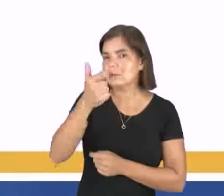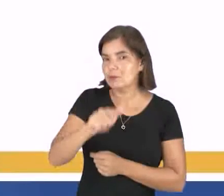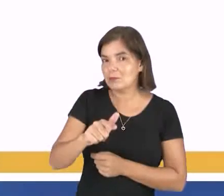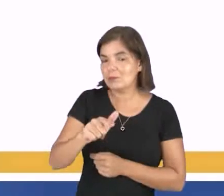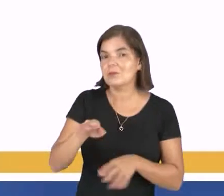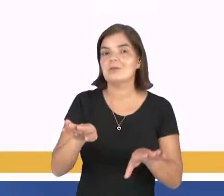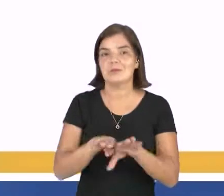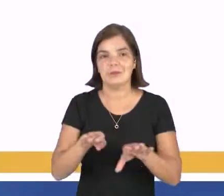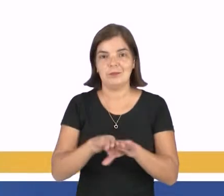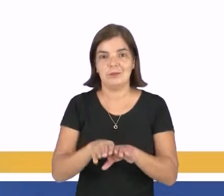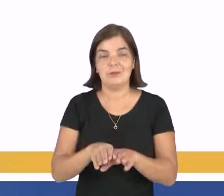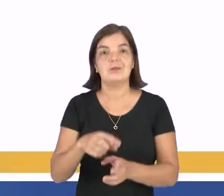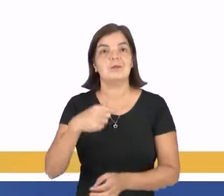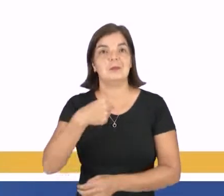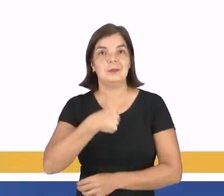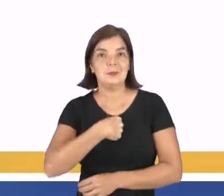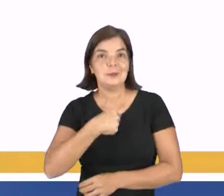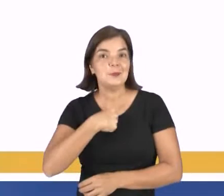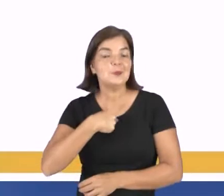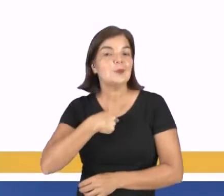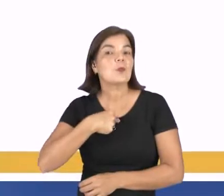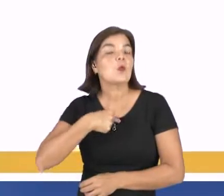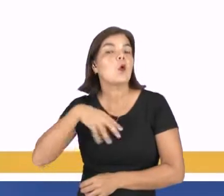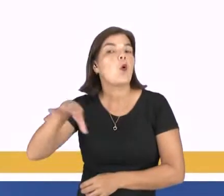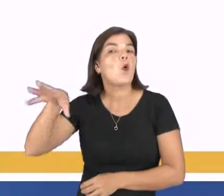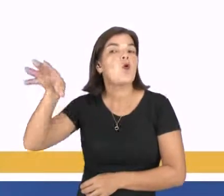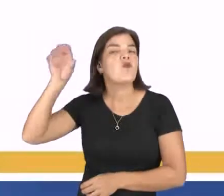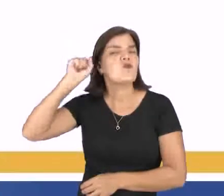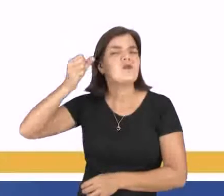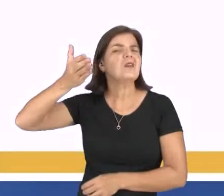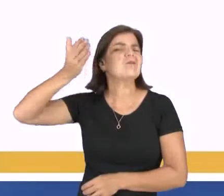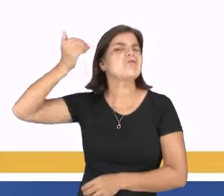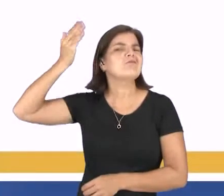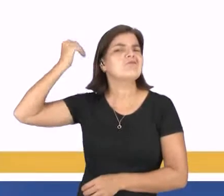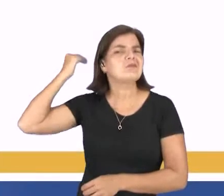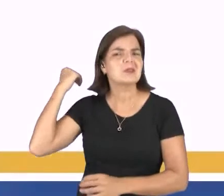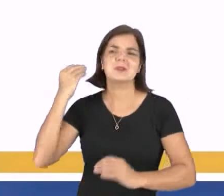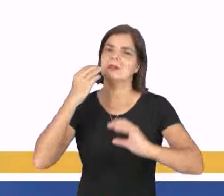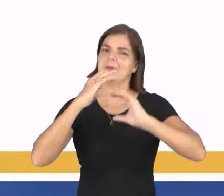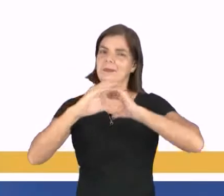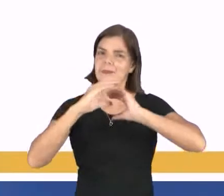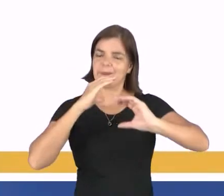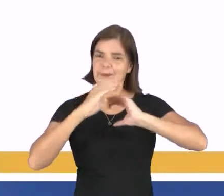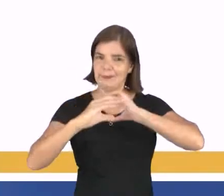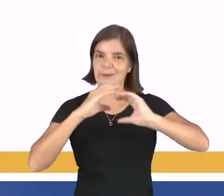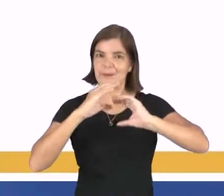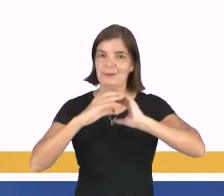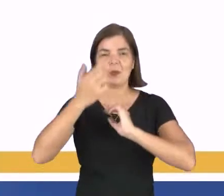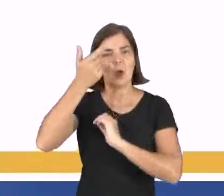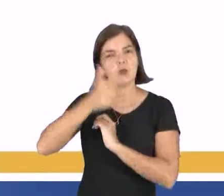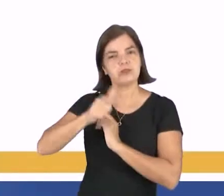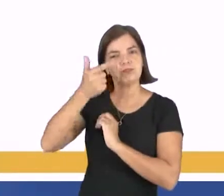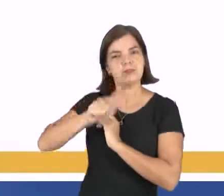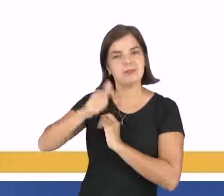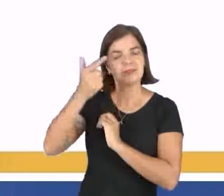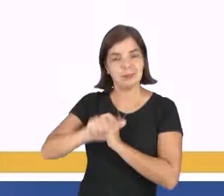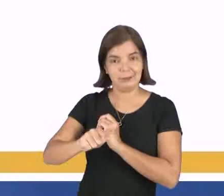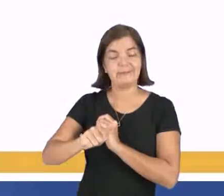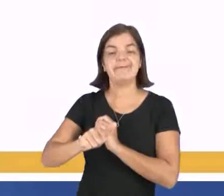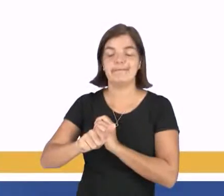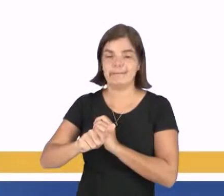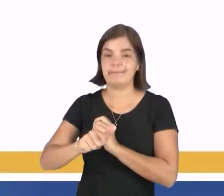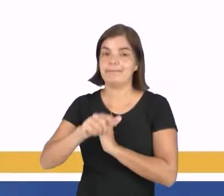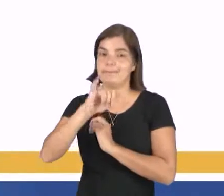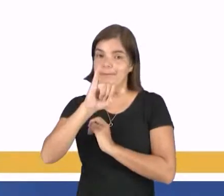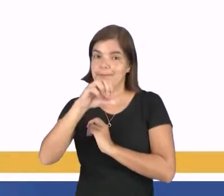ouvia música Então essa situação essa ação no passado ela ocorreu mais de uma vez chamamos de